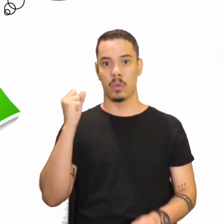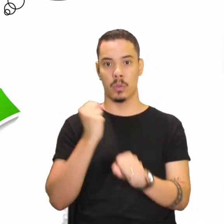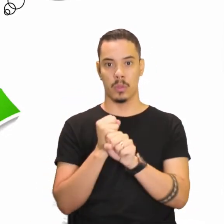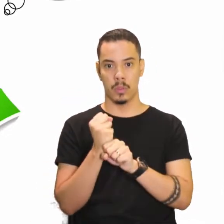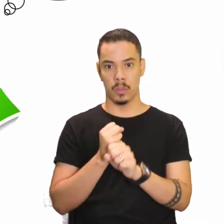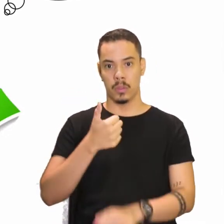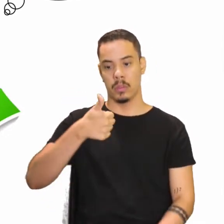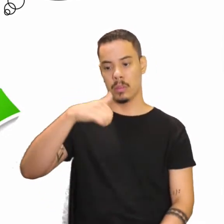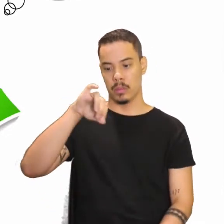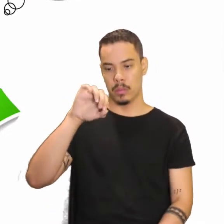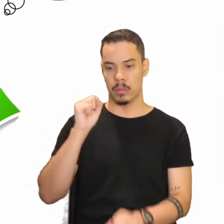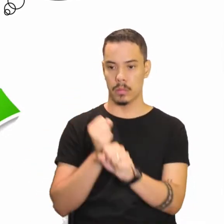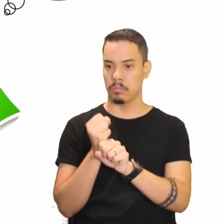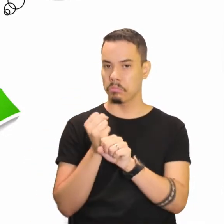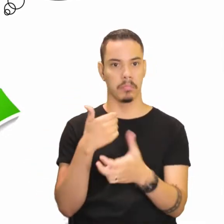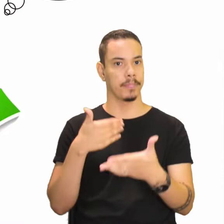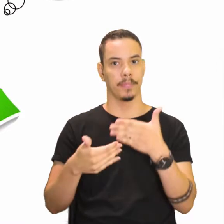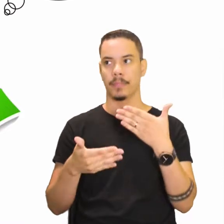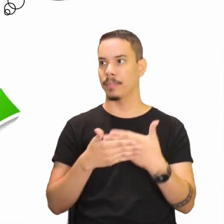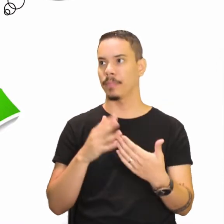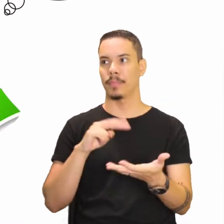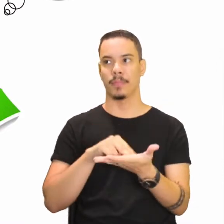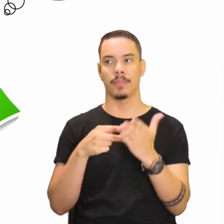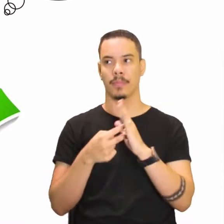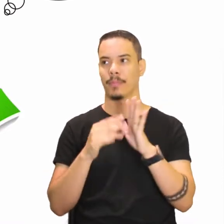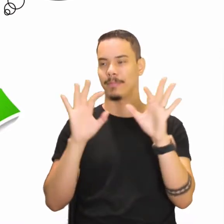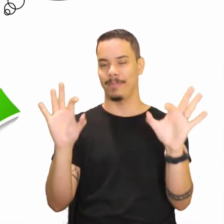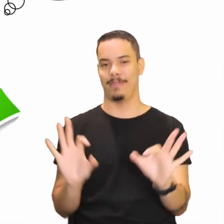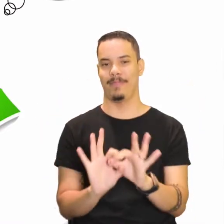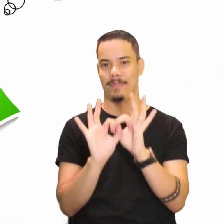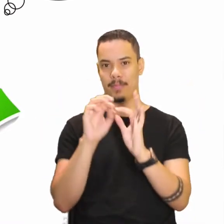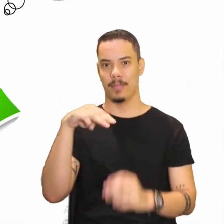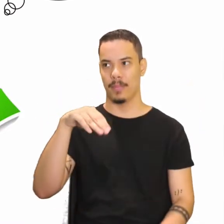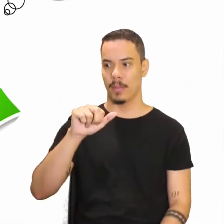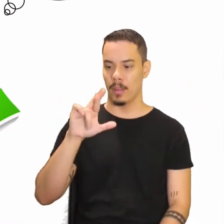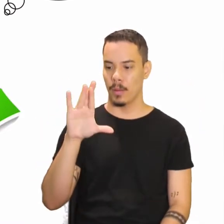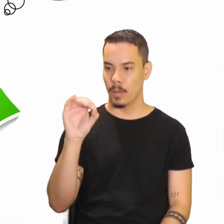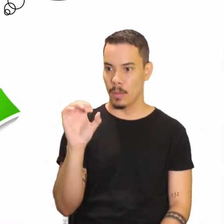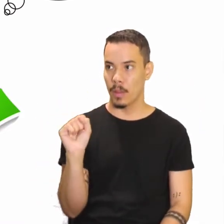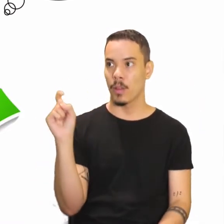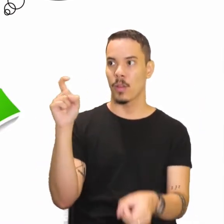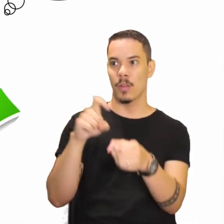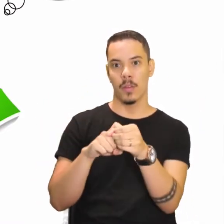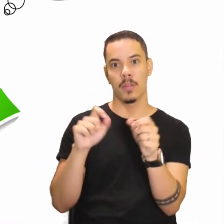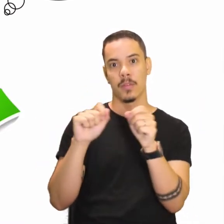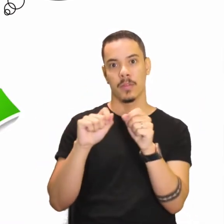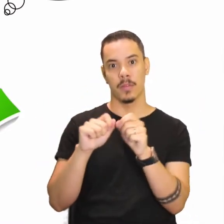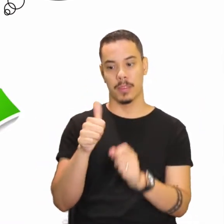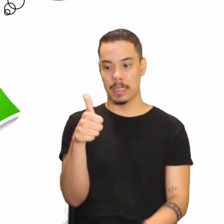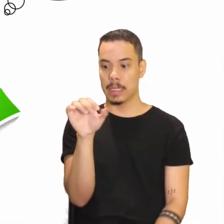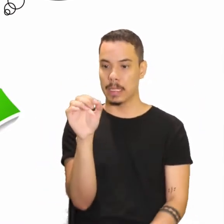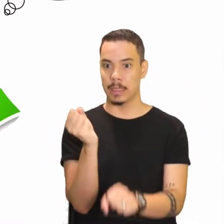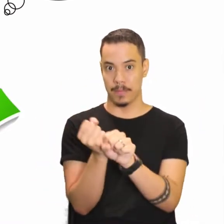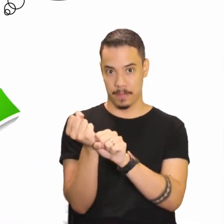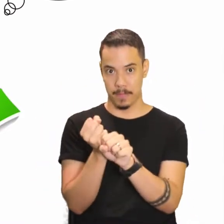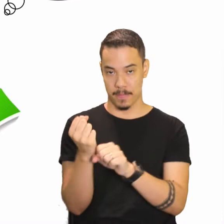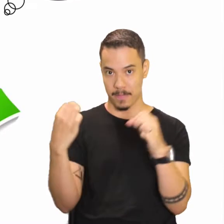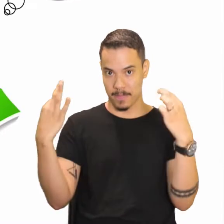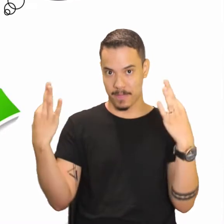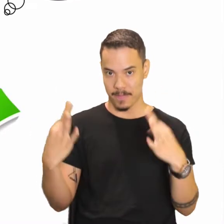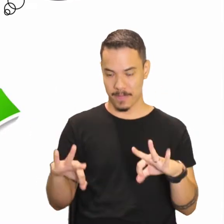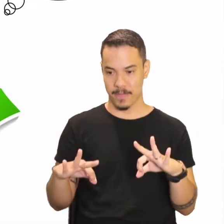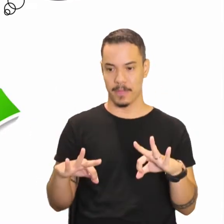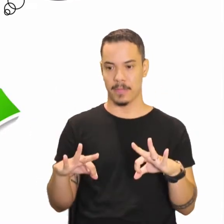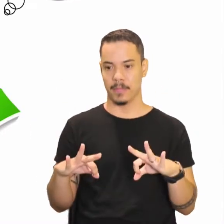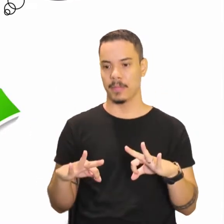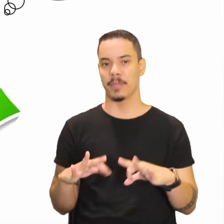10 anos. Então, vai ser aí, ó. Marcos voltou faz 10 anos. Belezinha? Fácil,